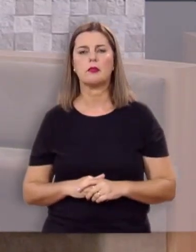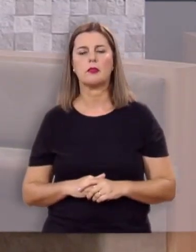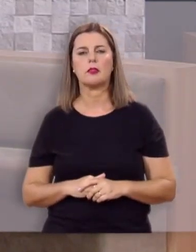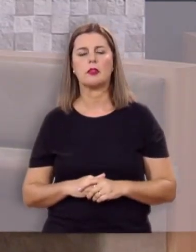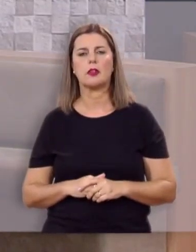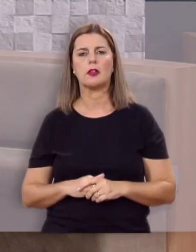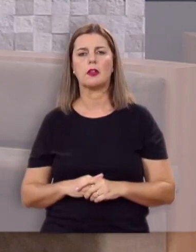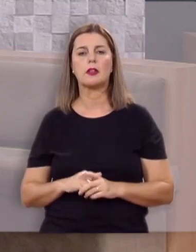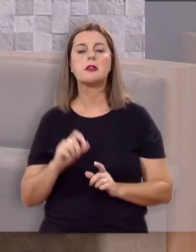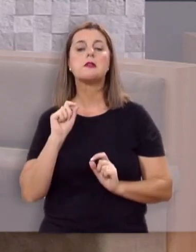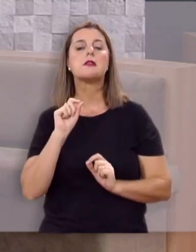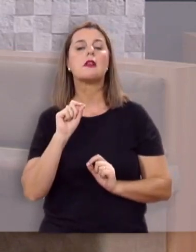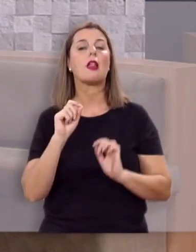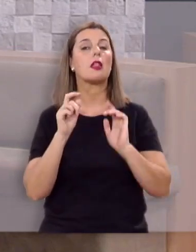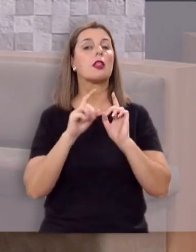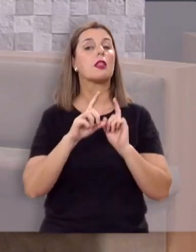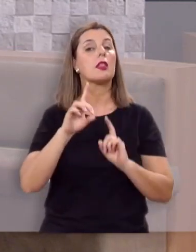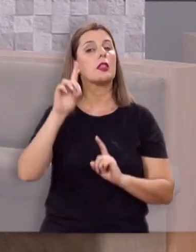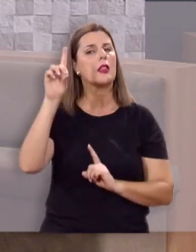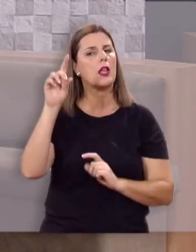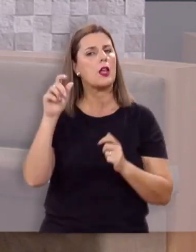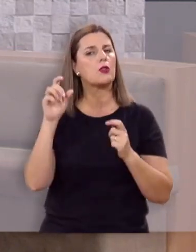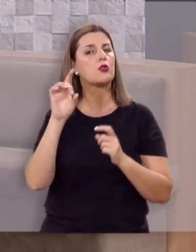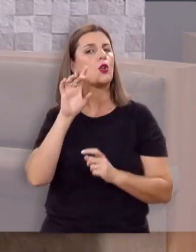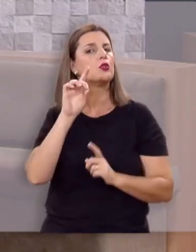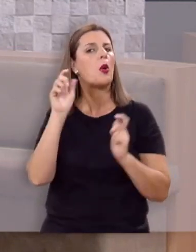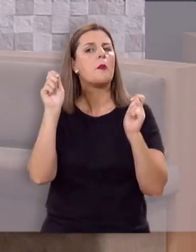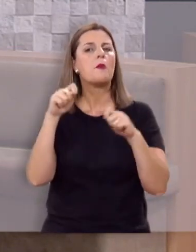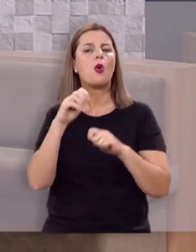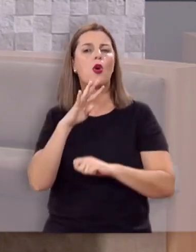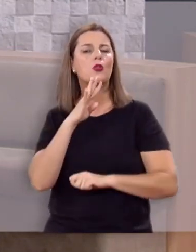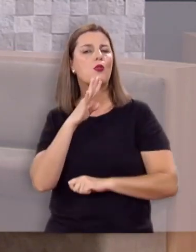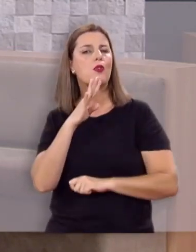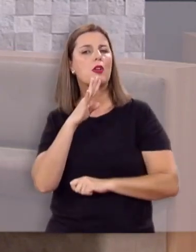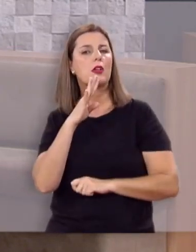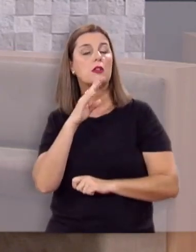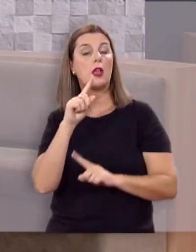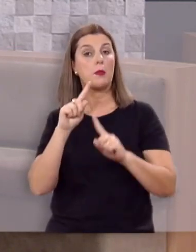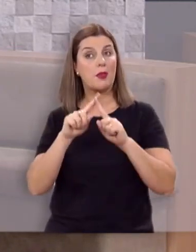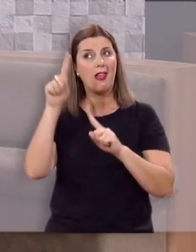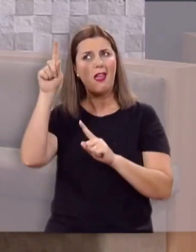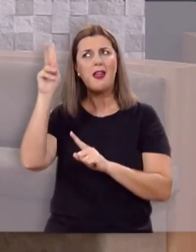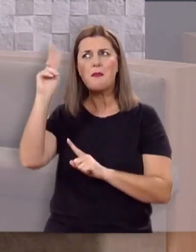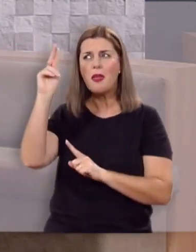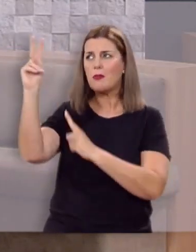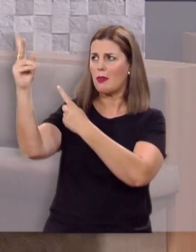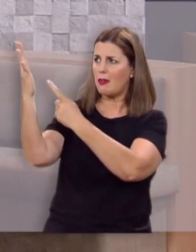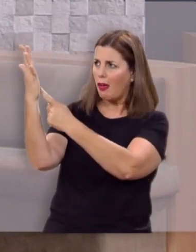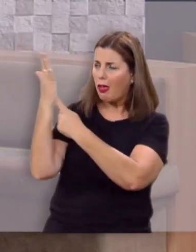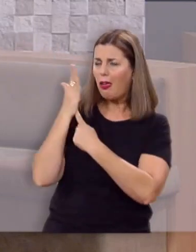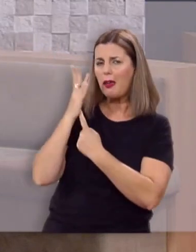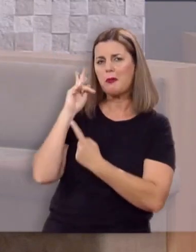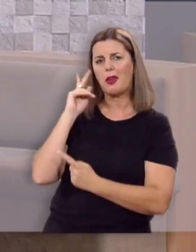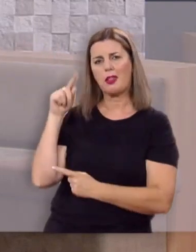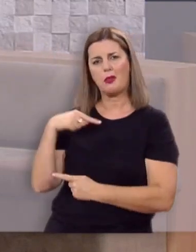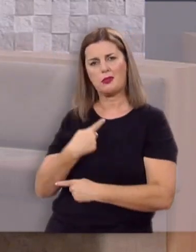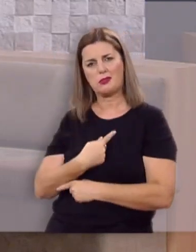abordagem é que Deus só pode ser conhecido porque Deus se revelou.